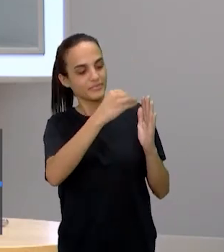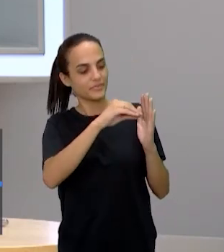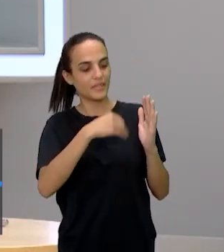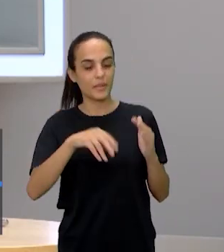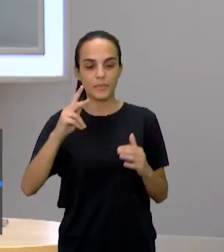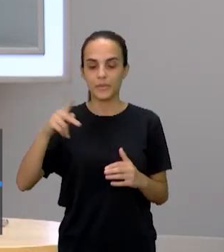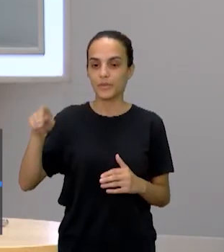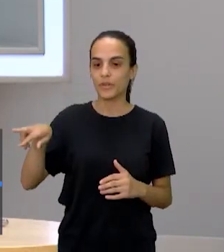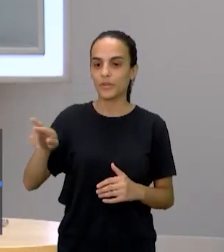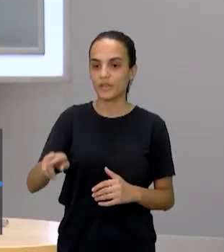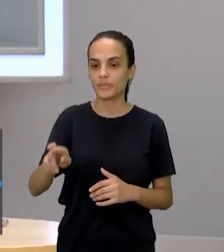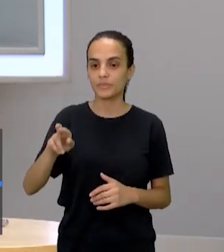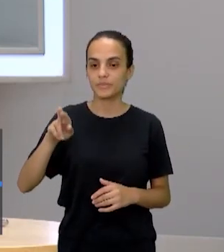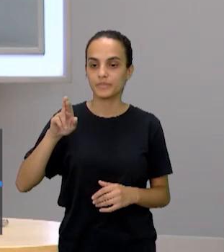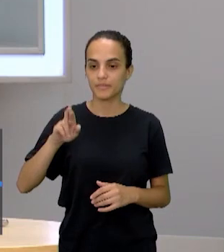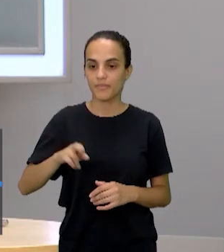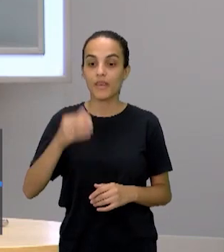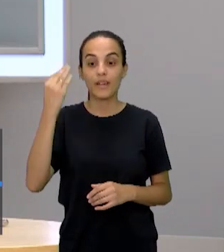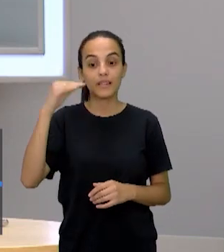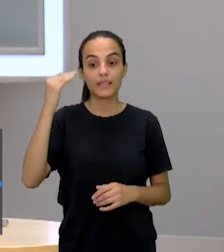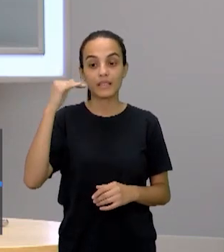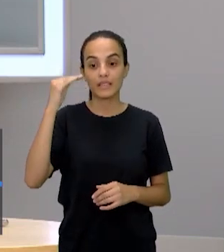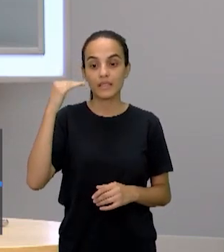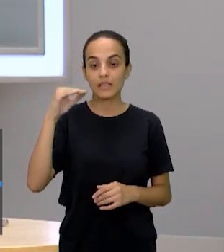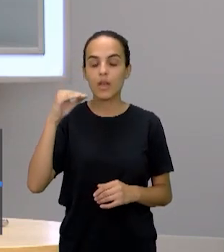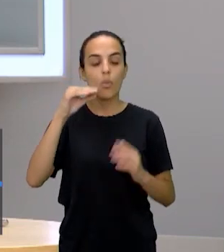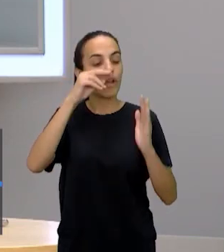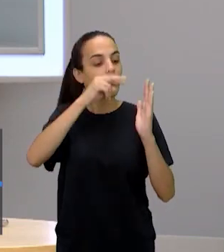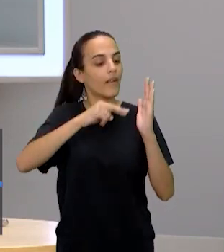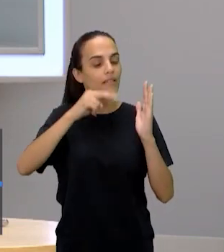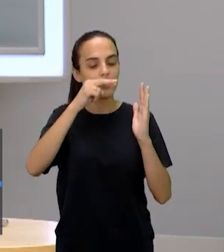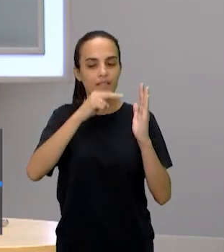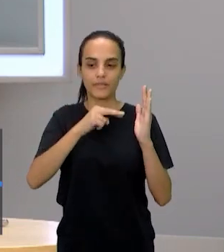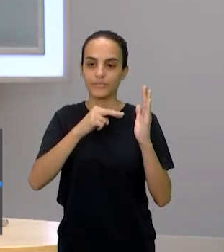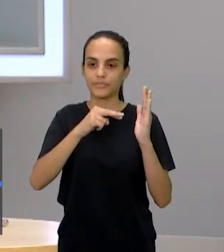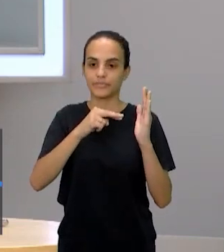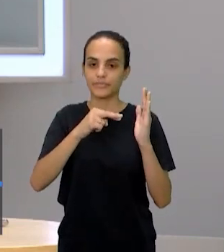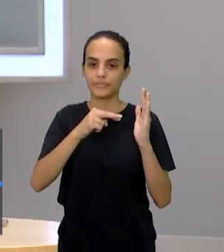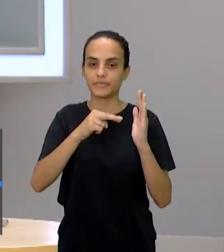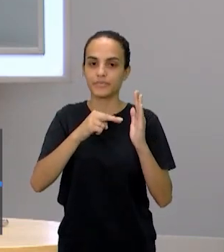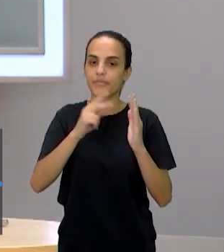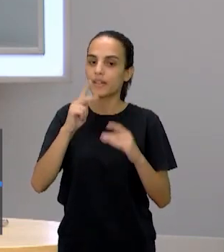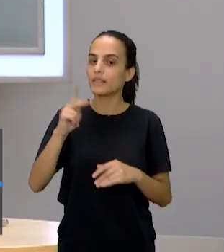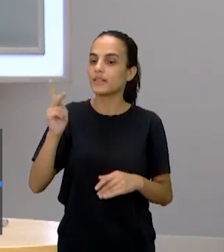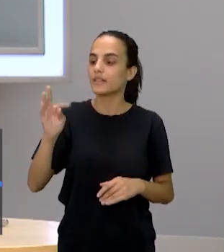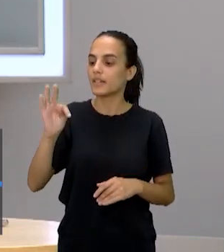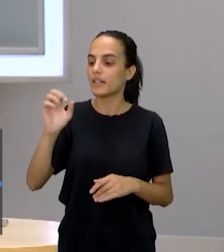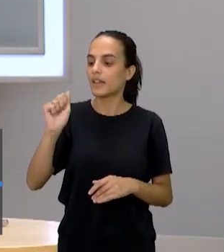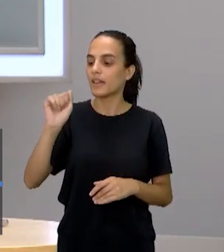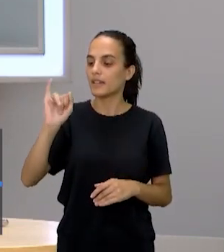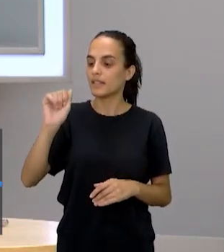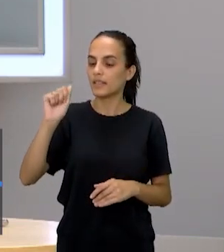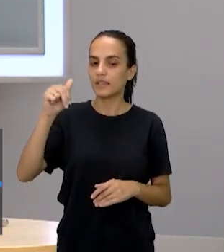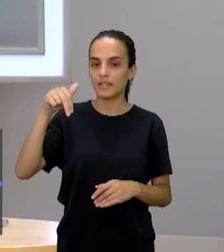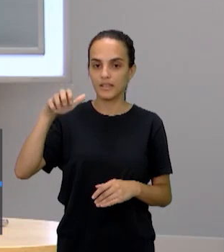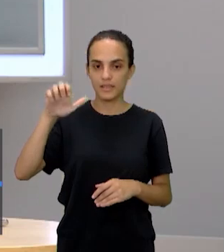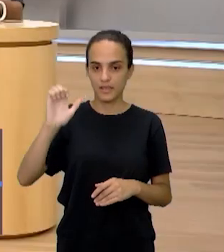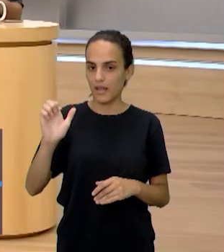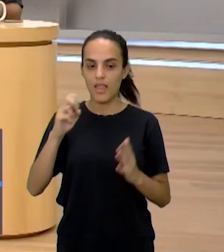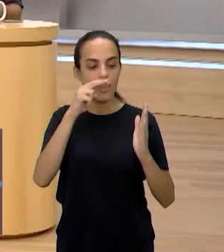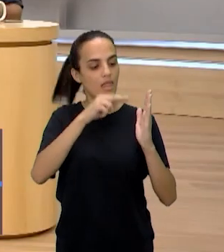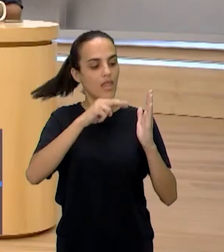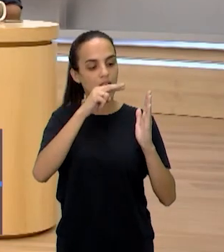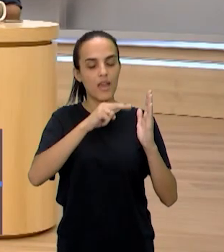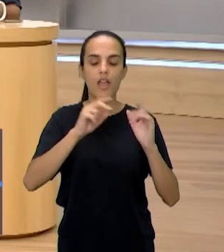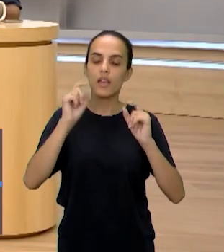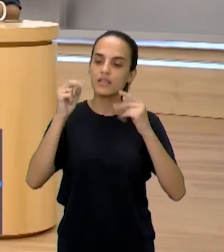professora respondendo, compreender o que está lendo. Então, professora Tayana, ler é apenas compreender o que